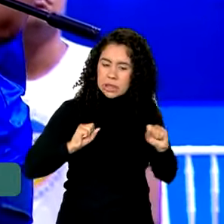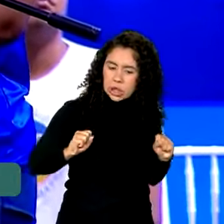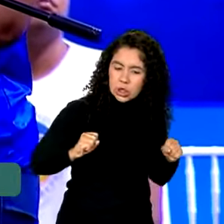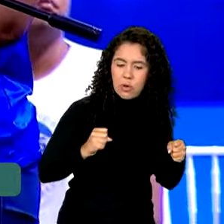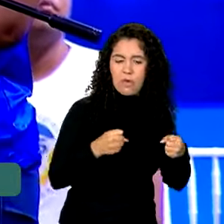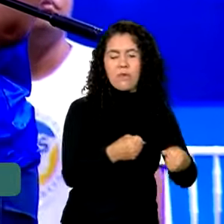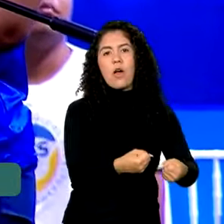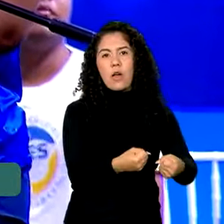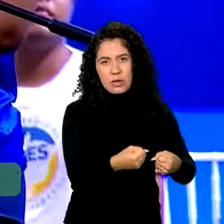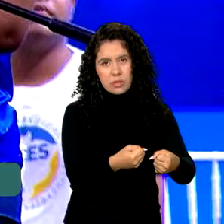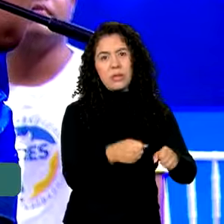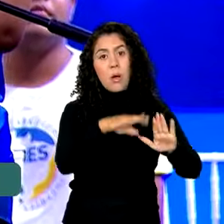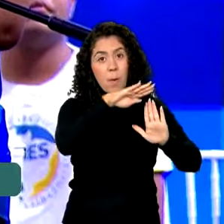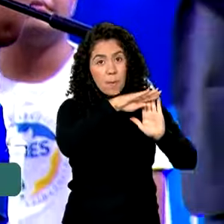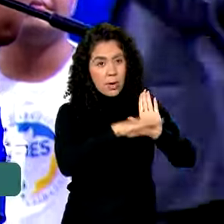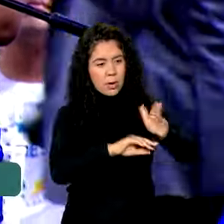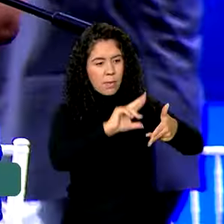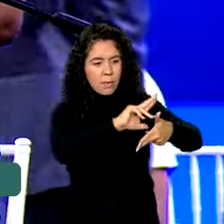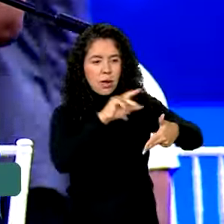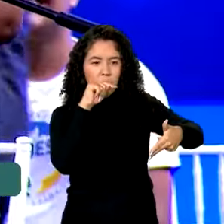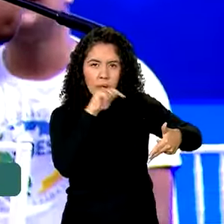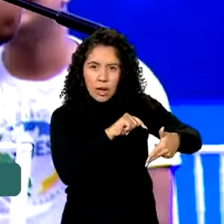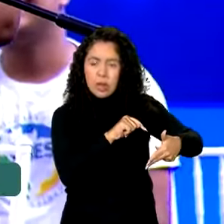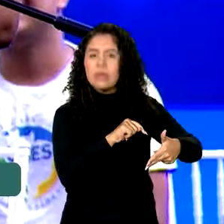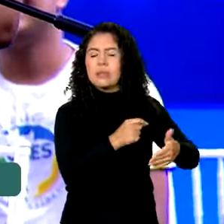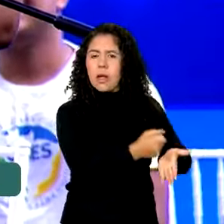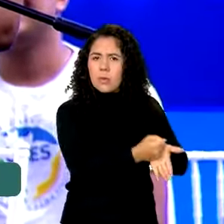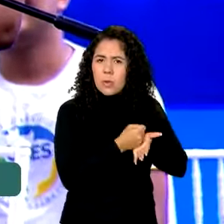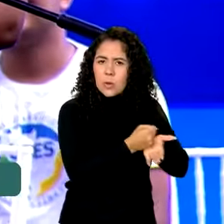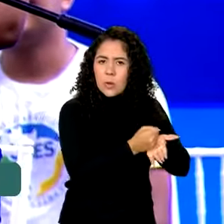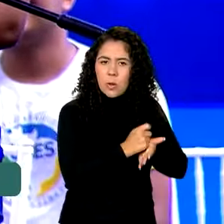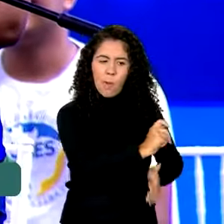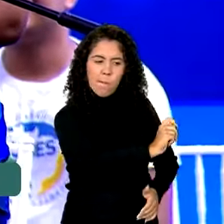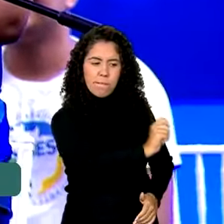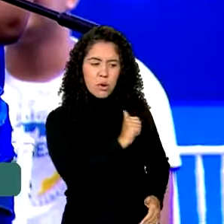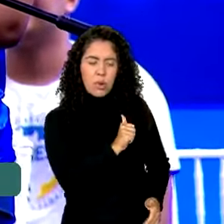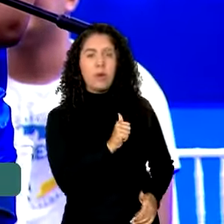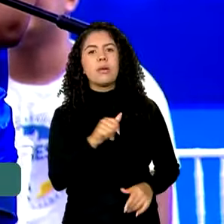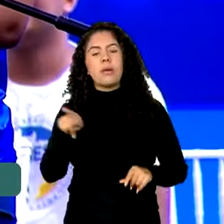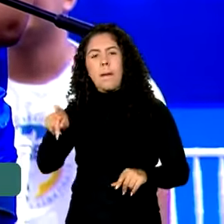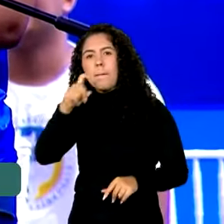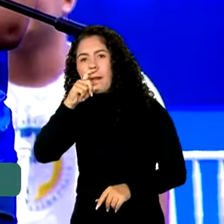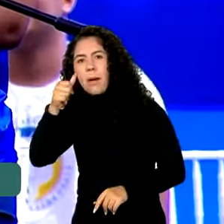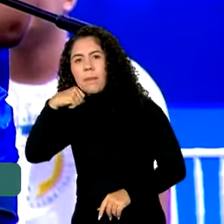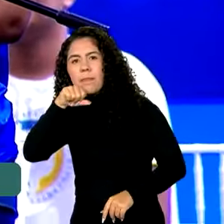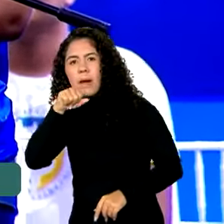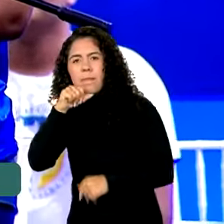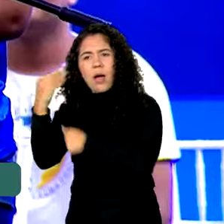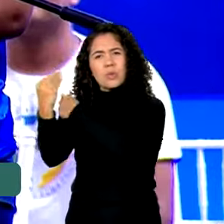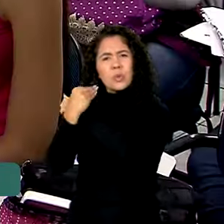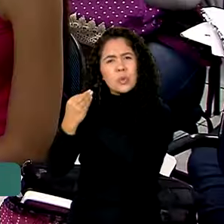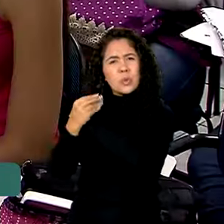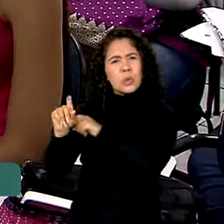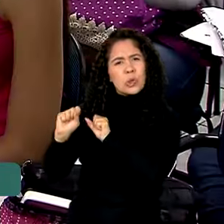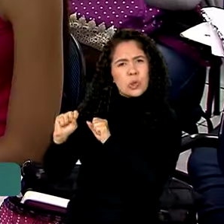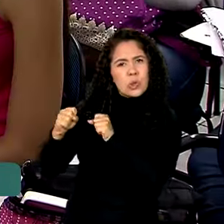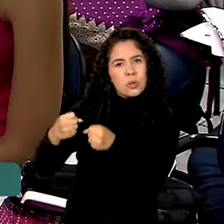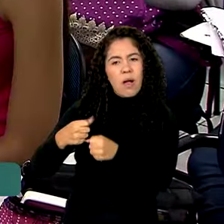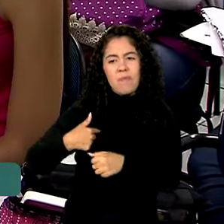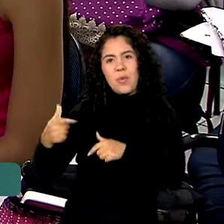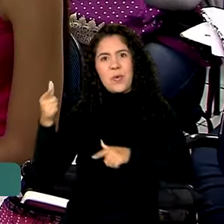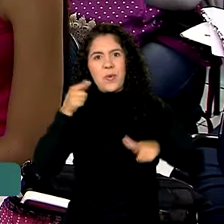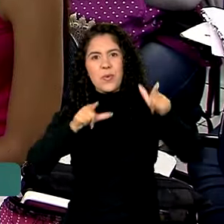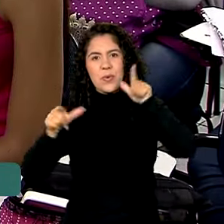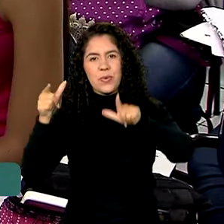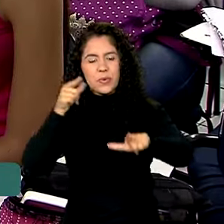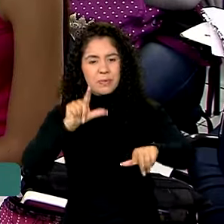ajuda do Pé de Meia, minha mãe e meu pai, que tanto lutou no sol para me criar, vai me ver conquistando tudo na sombra. Em todo o Brasil,